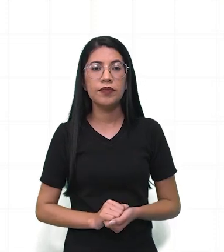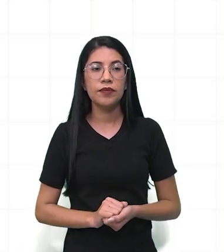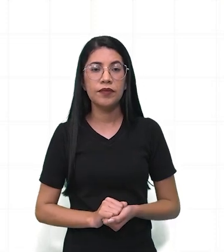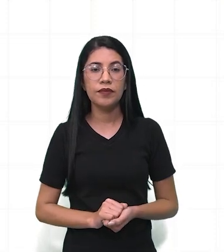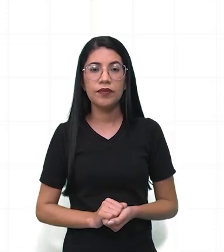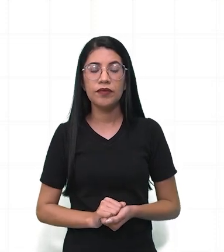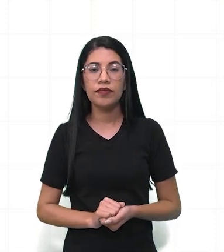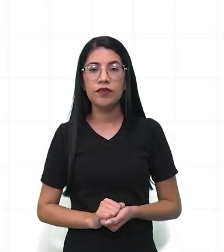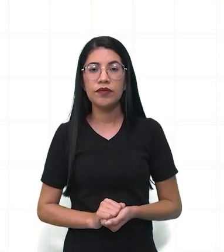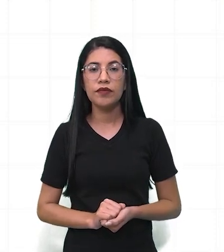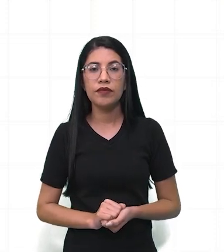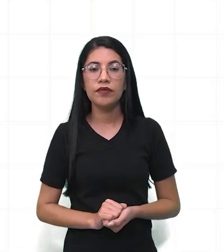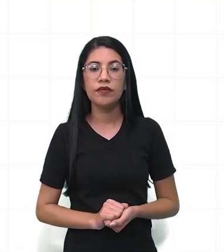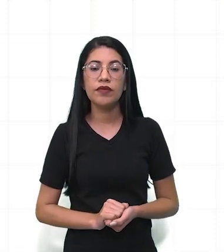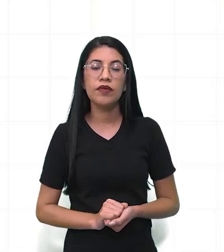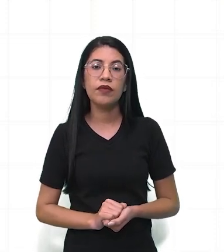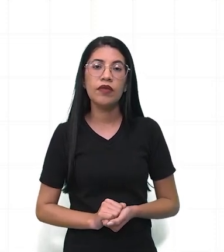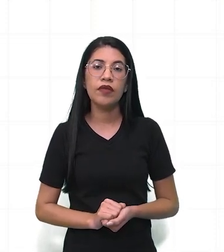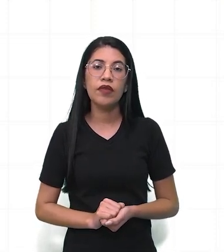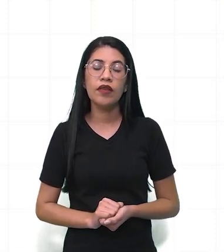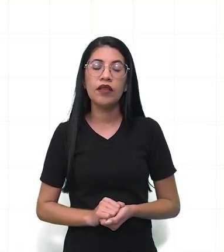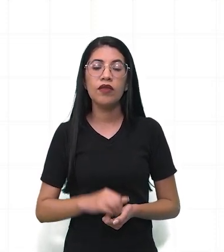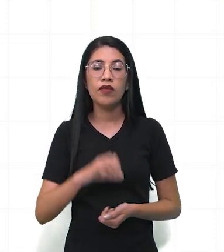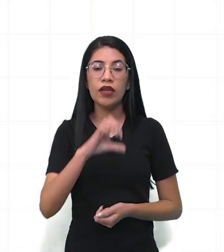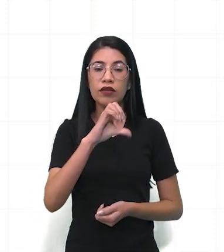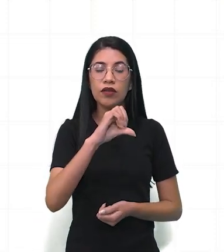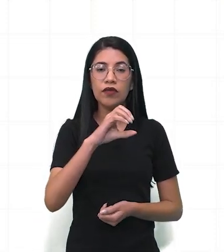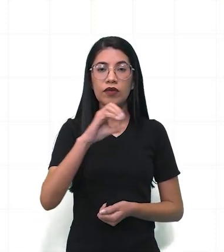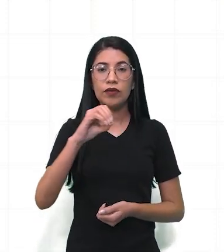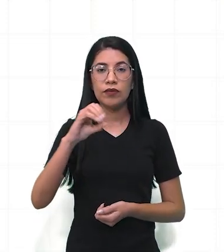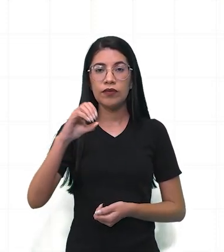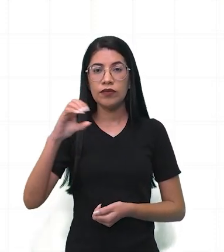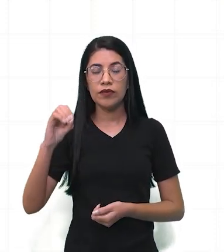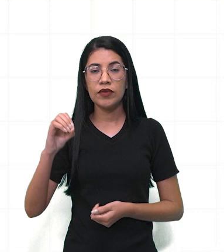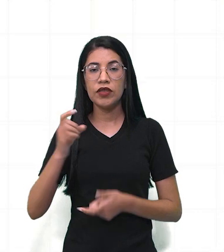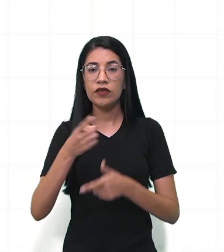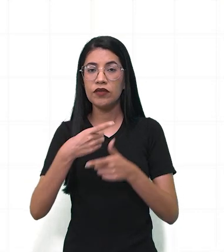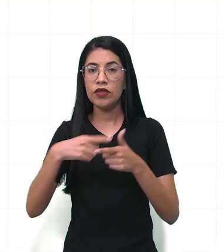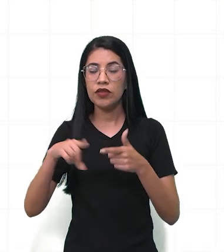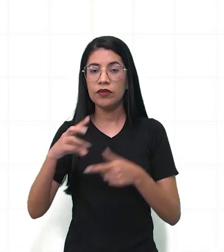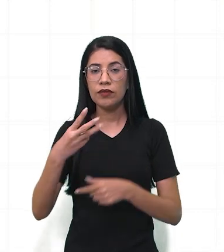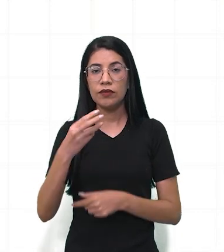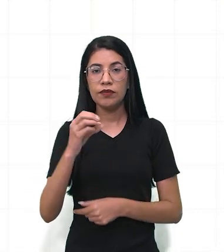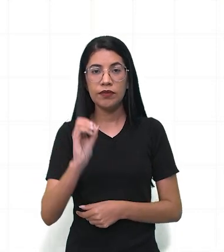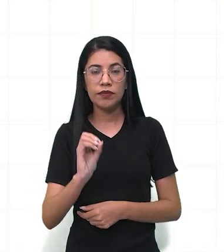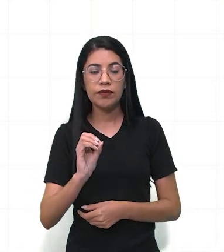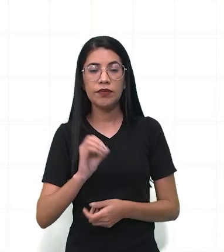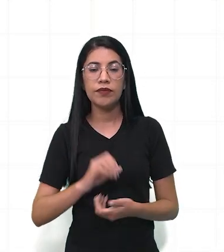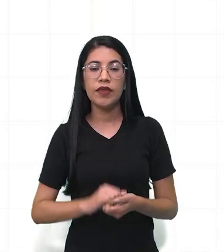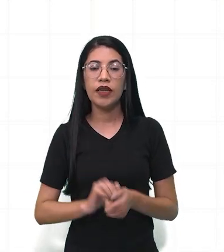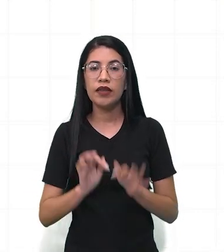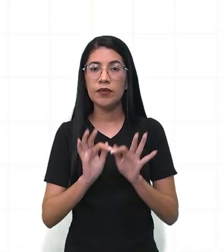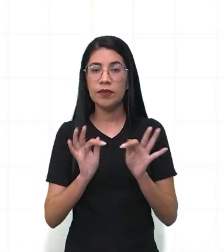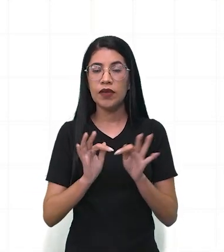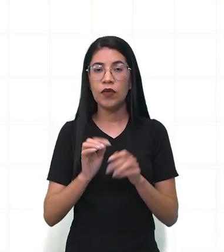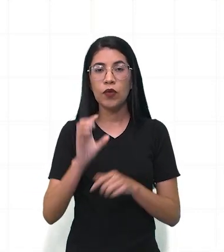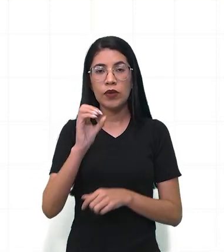Então vai ficar 9.000 dividido por 30. Simplifica aqui, ó, 0 com 0. Vai